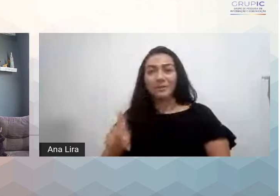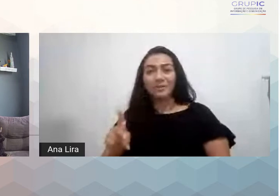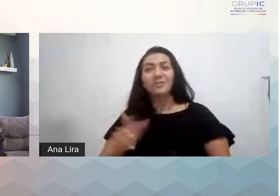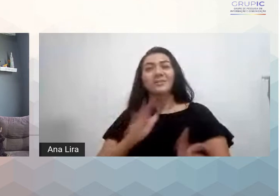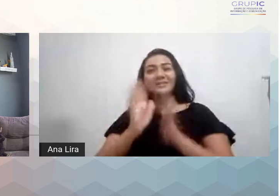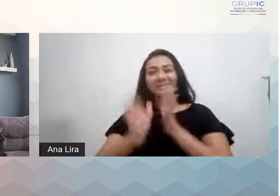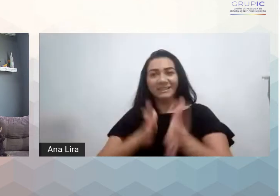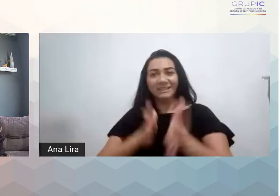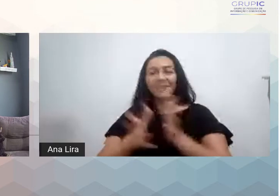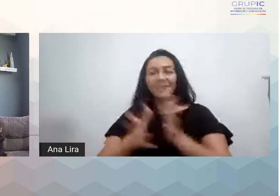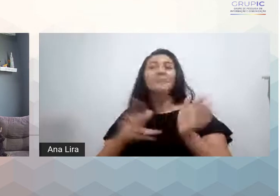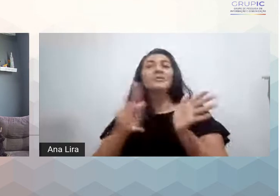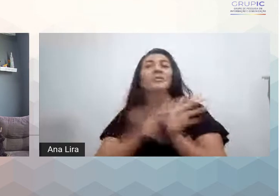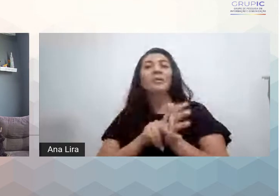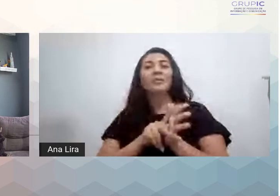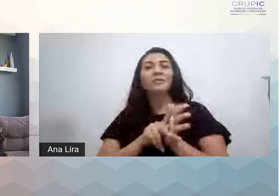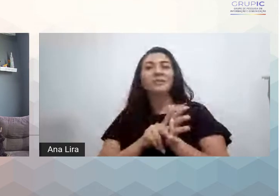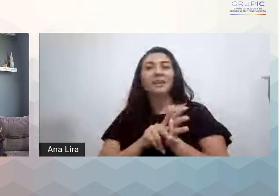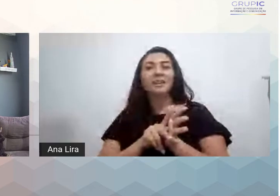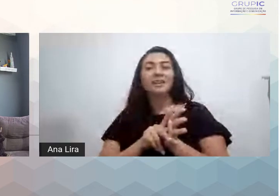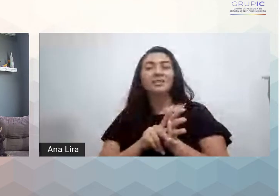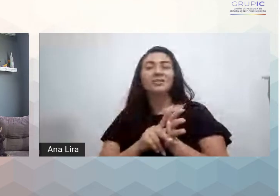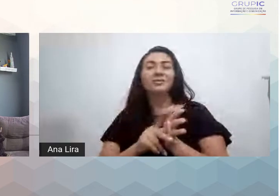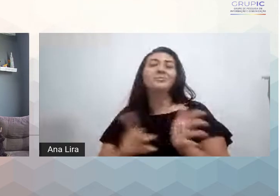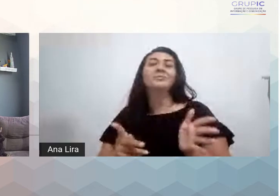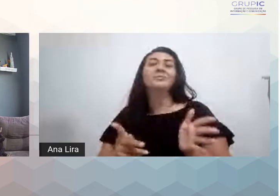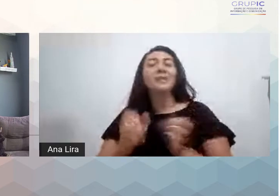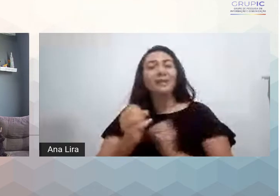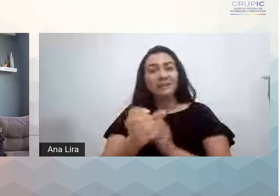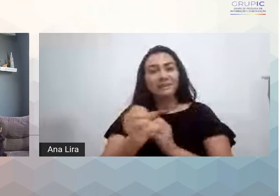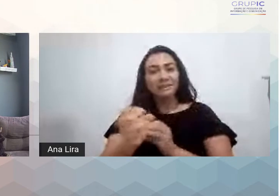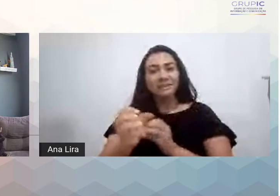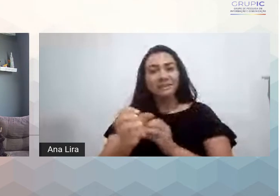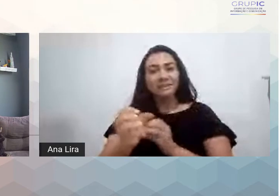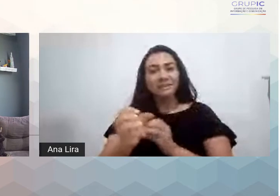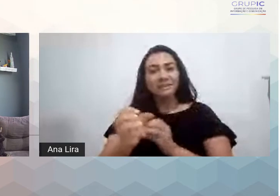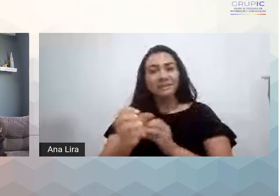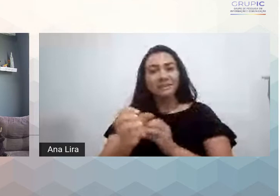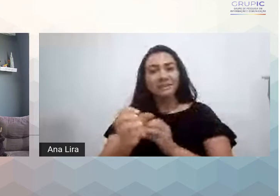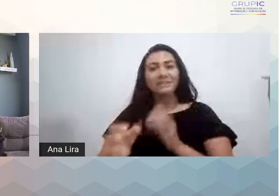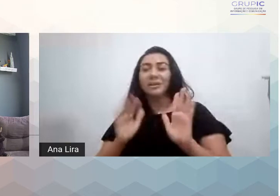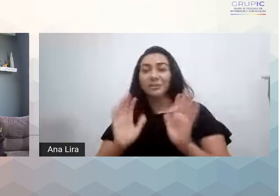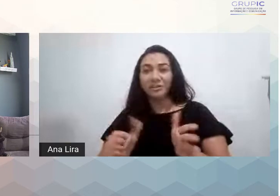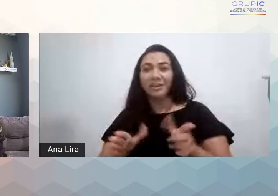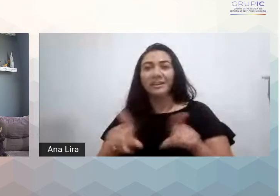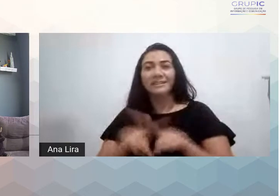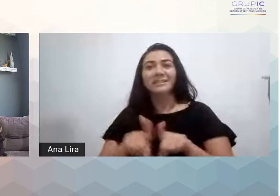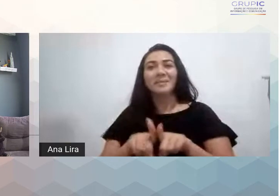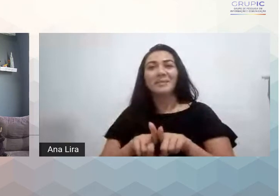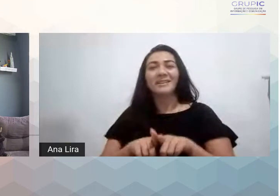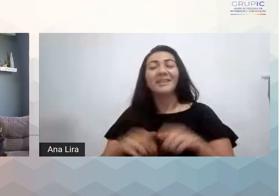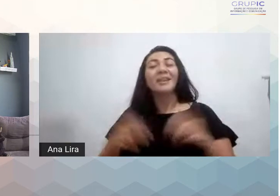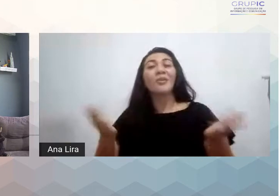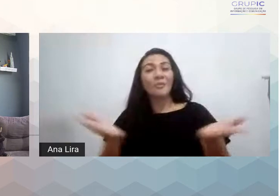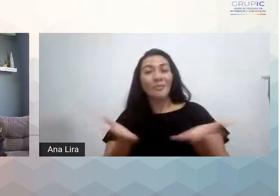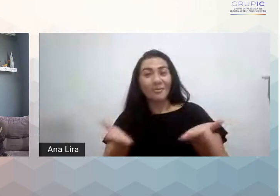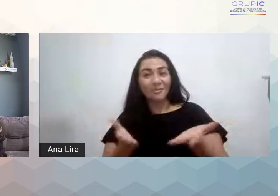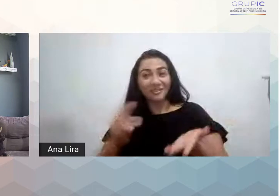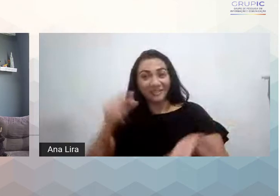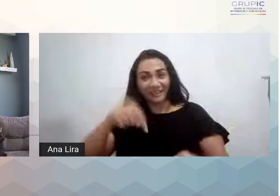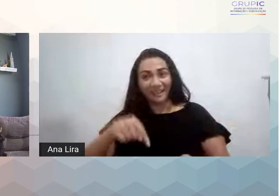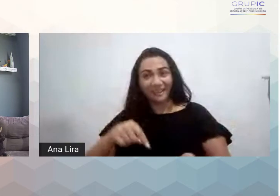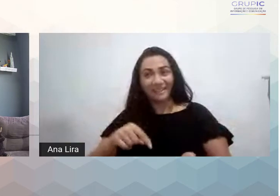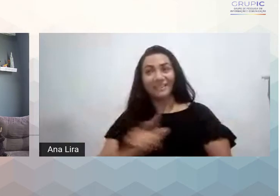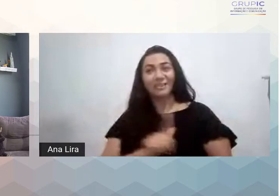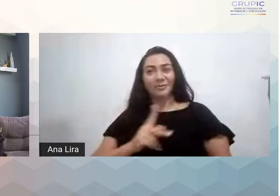Mãos em Comunicação e é a nossa intérprete aqui no nosso grupo de pesquisa. E